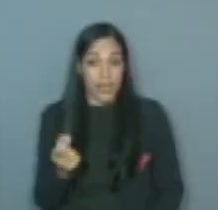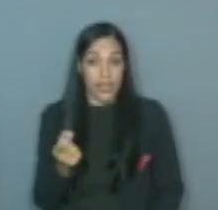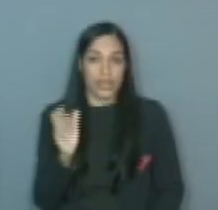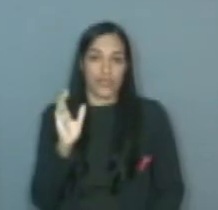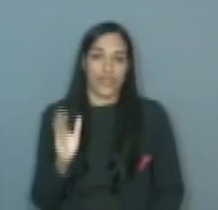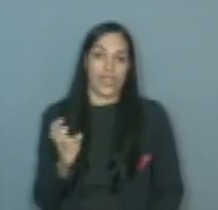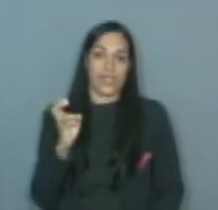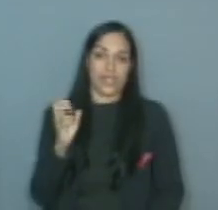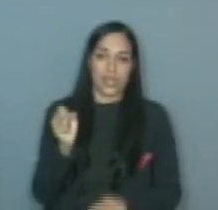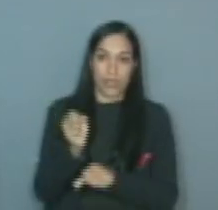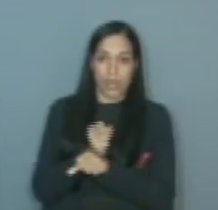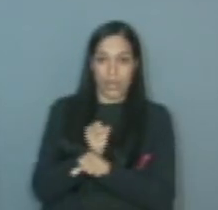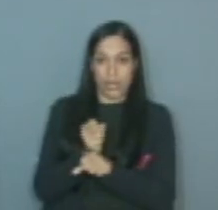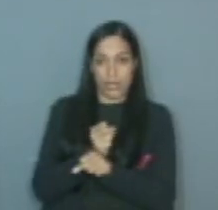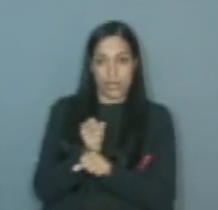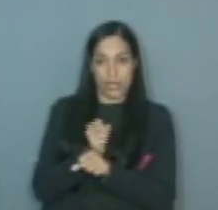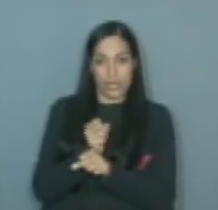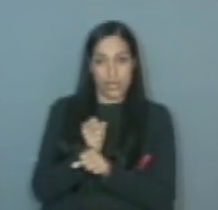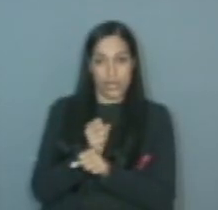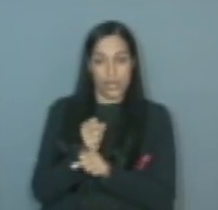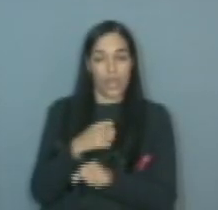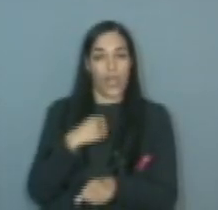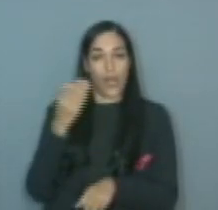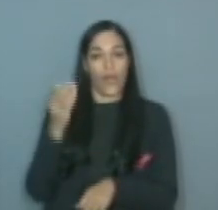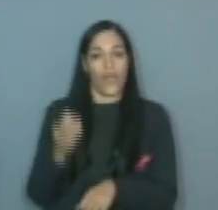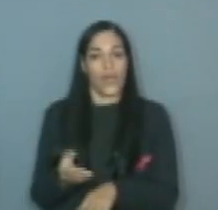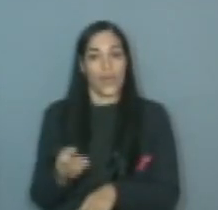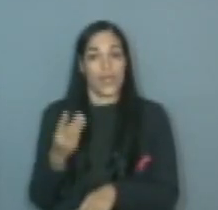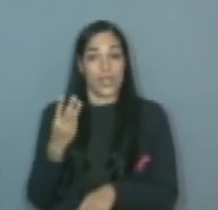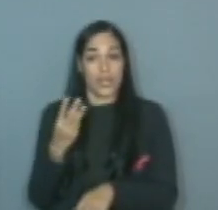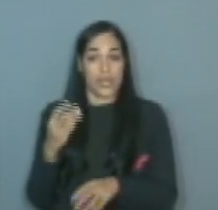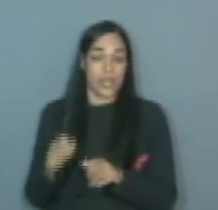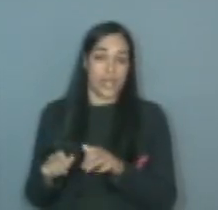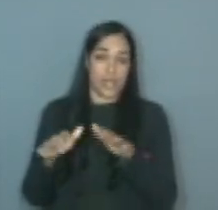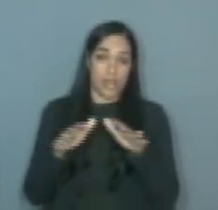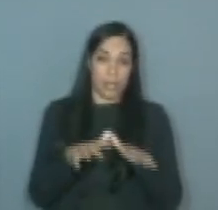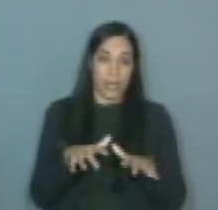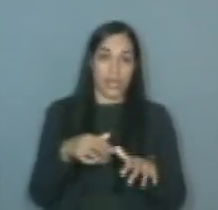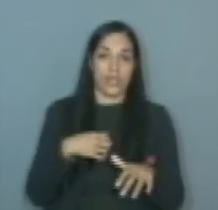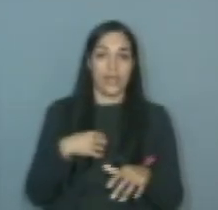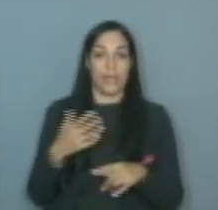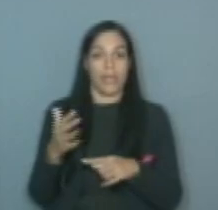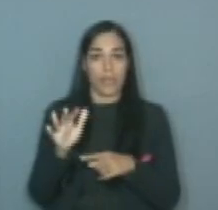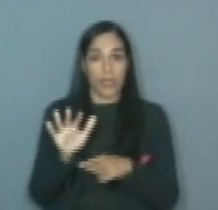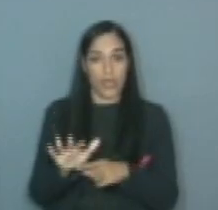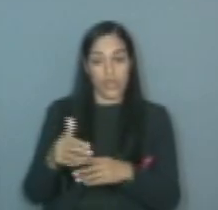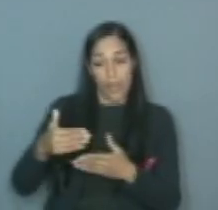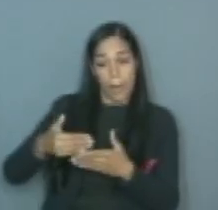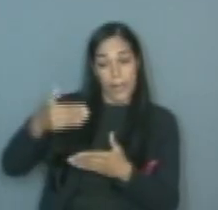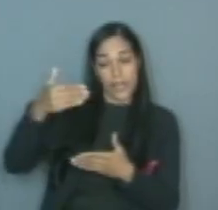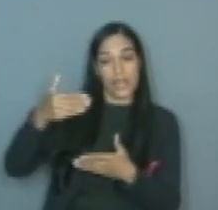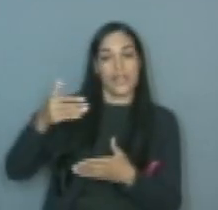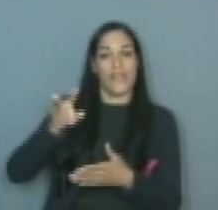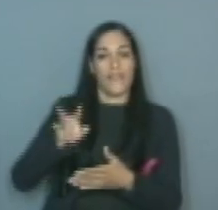já. Eu fui lá há 3 semanas, mostrei uma parede lá e disse, vai